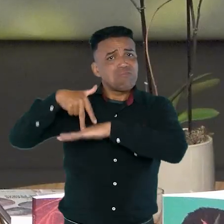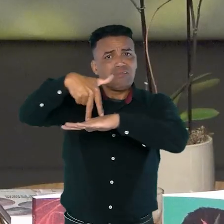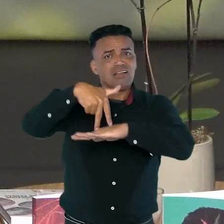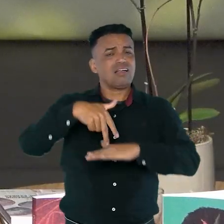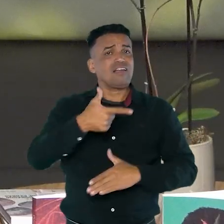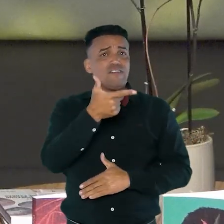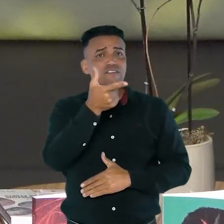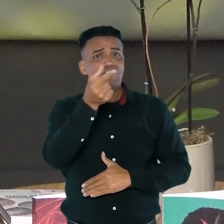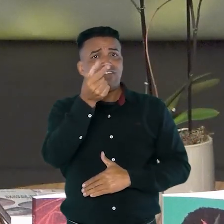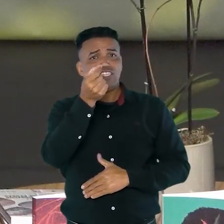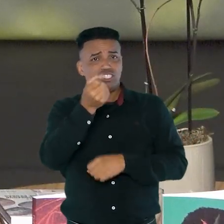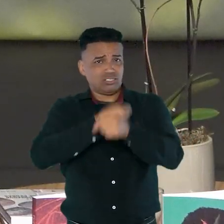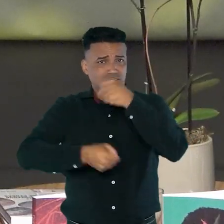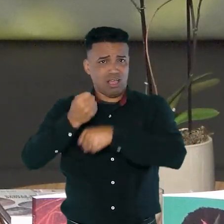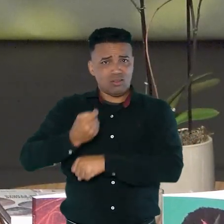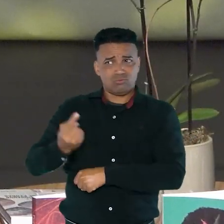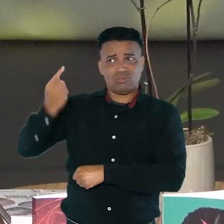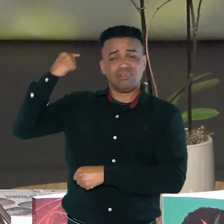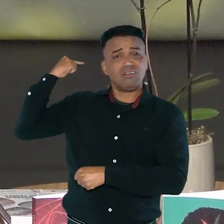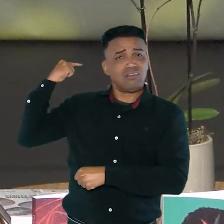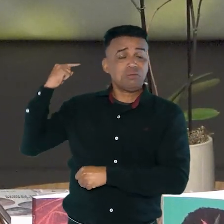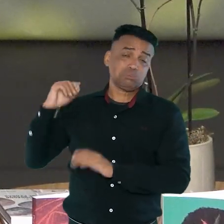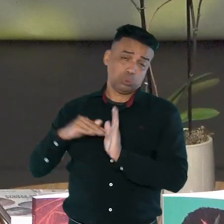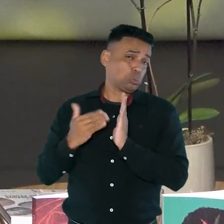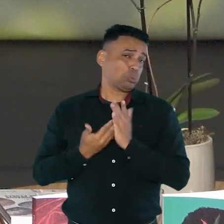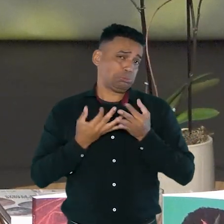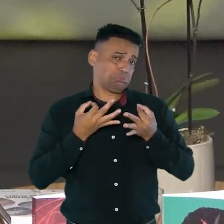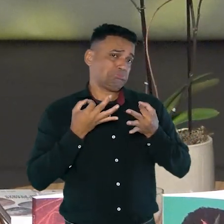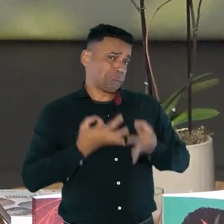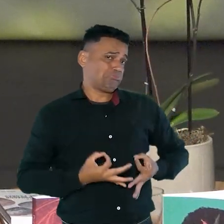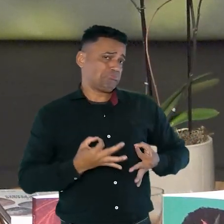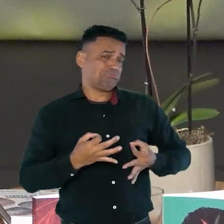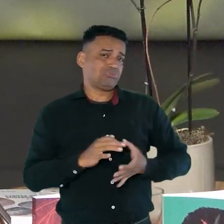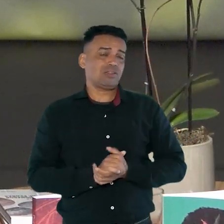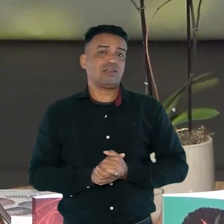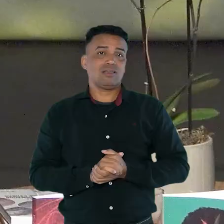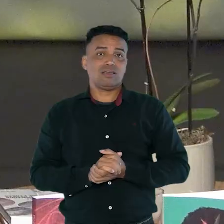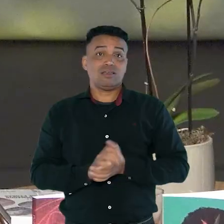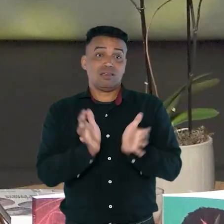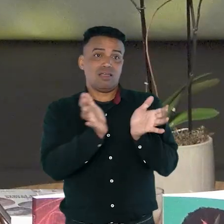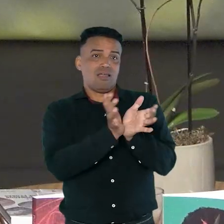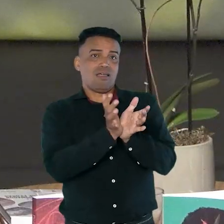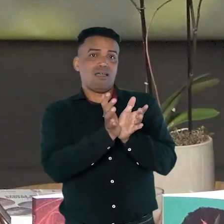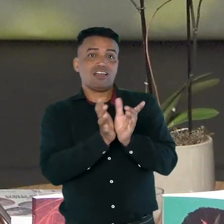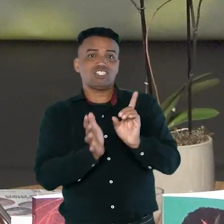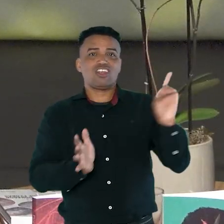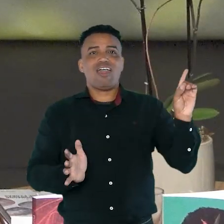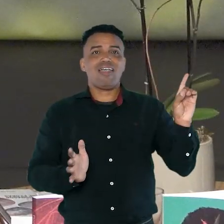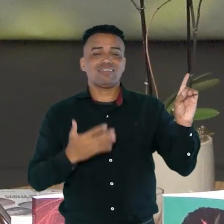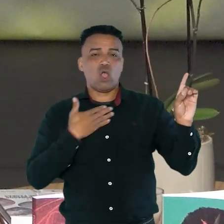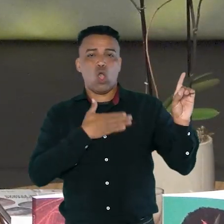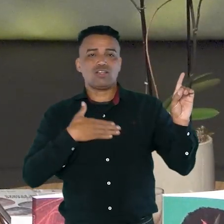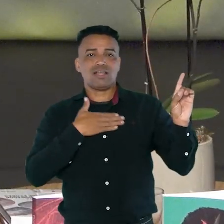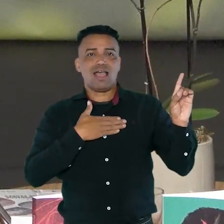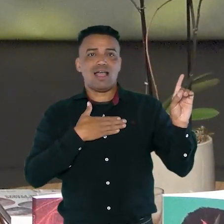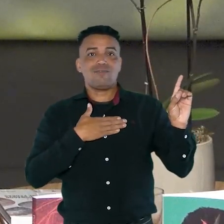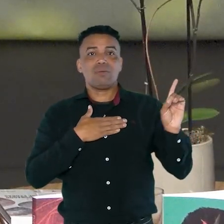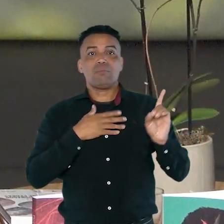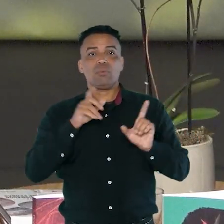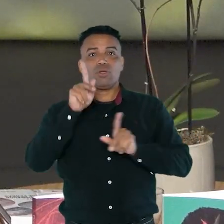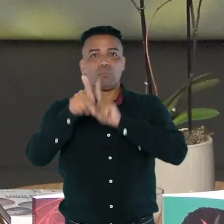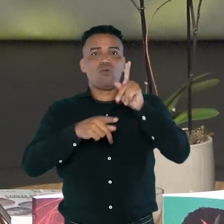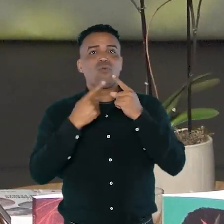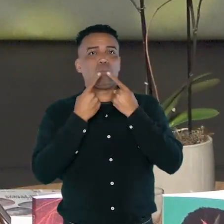Há 20 anos atrás, estava tudo certo. A direita gostava da gente, né? Ninguém